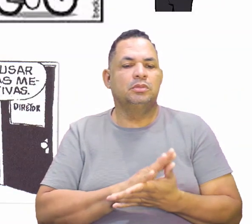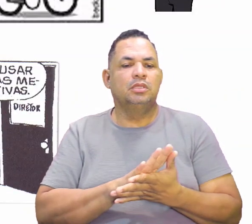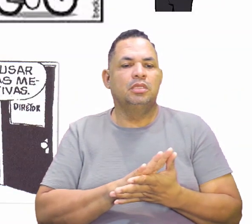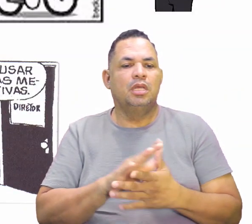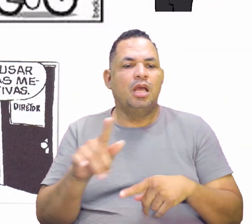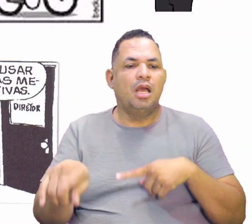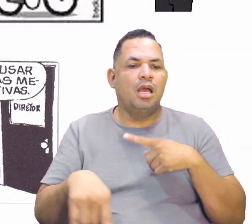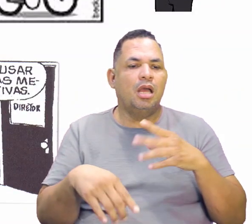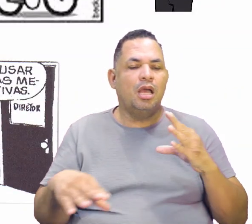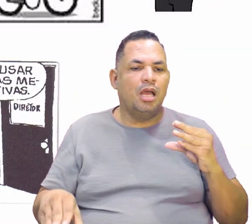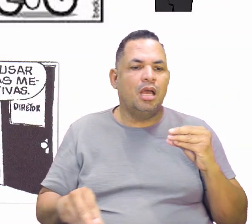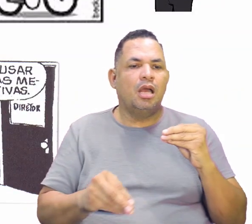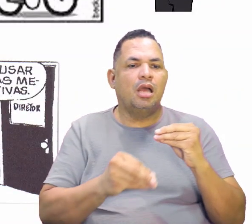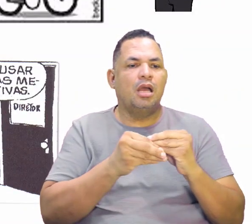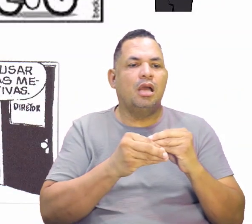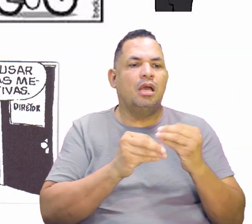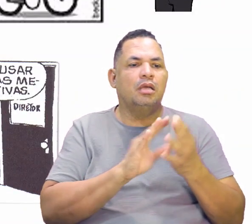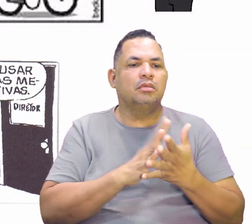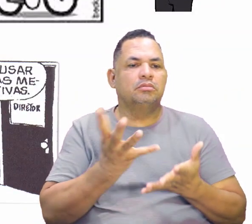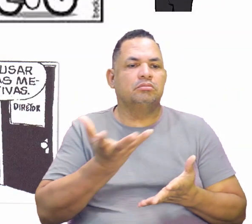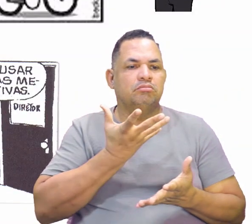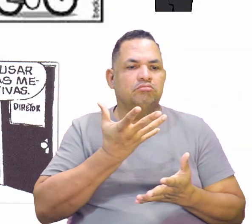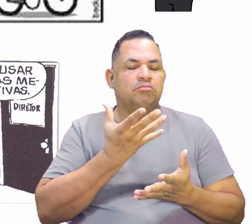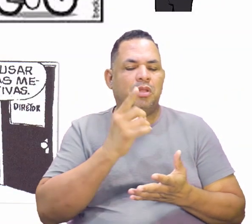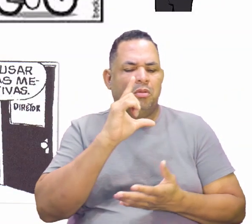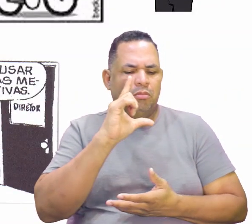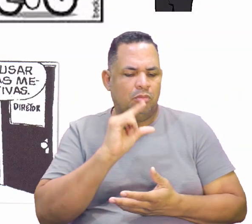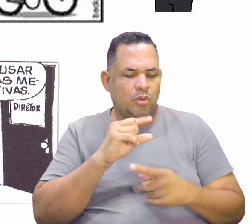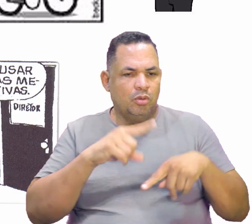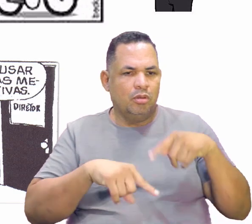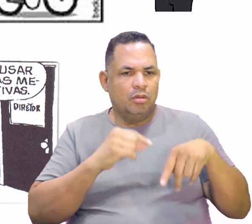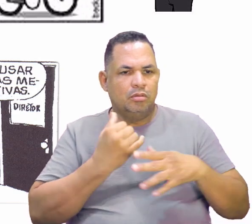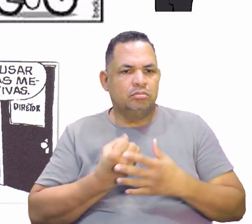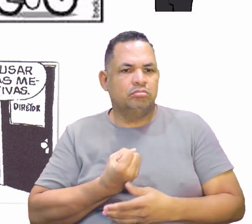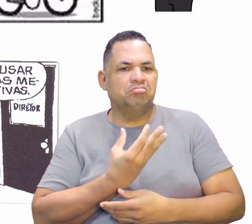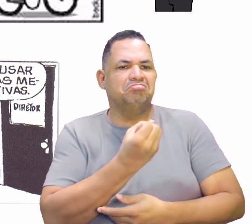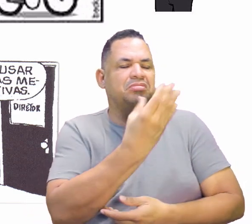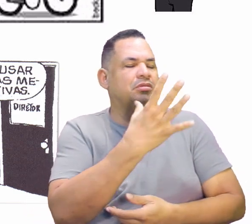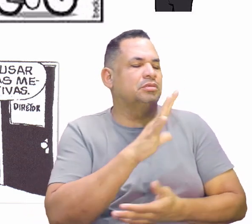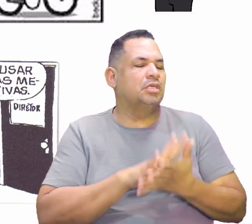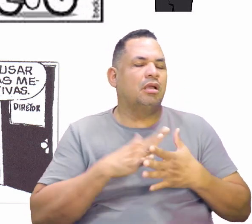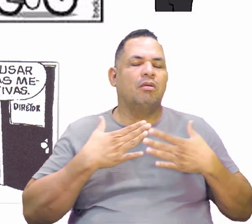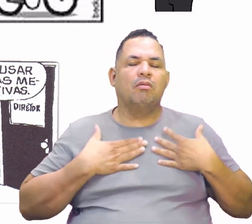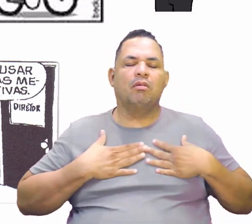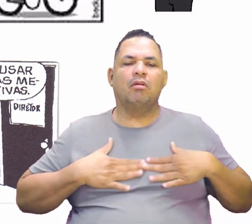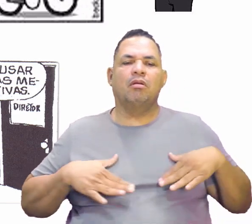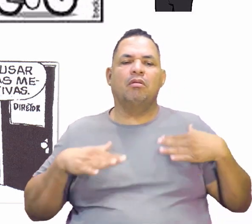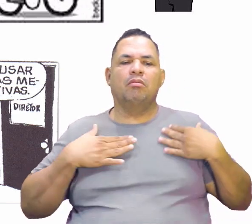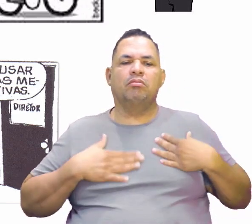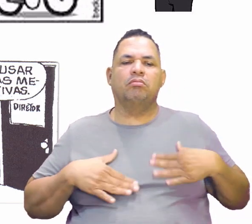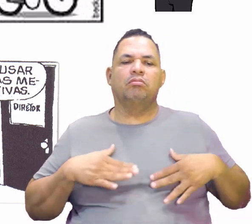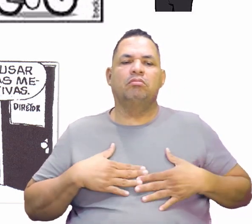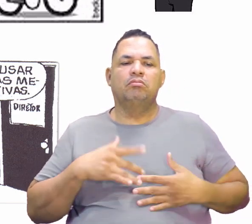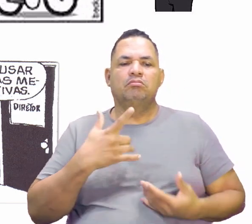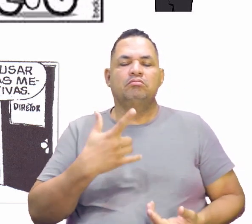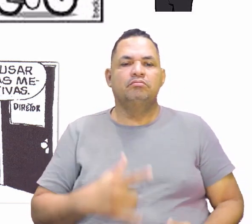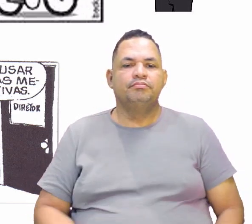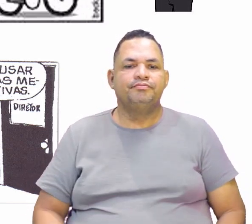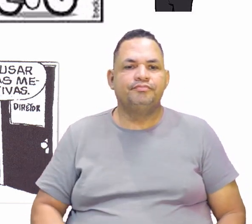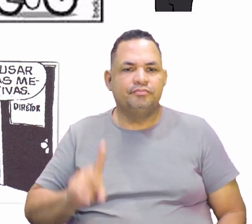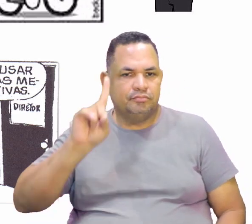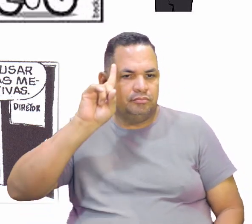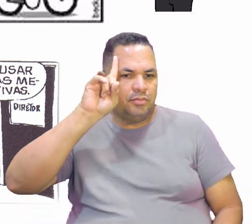Aditiva. Quero levar pouca coisa e viajar sem muita pressa. Olha aí a conjunção dando a ideia